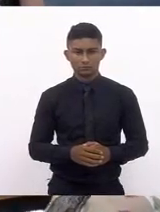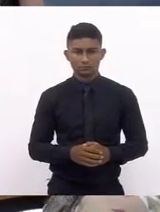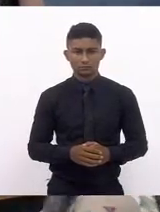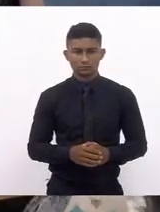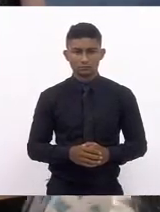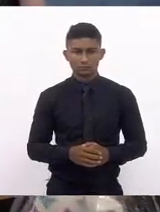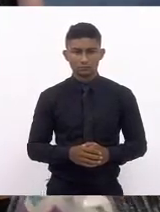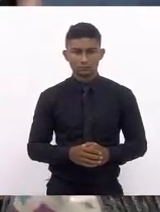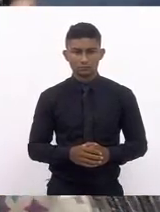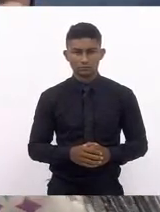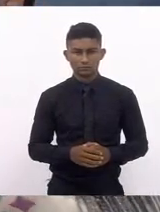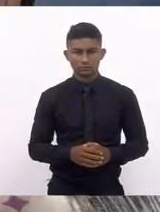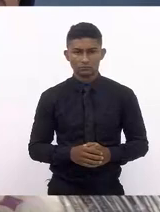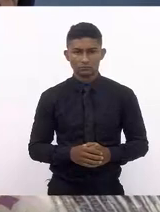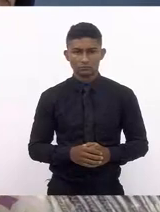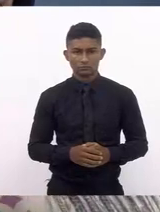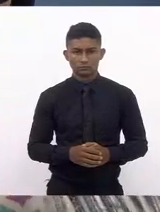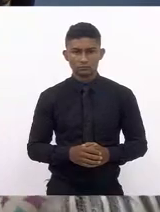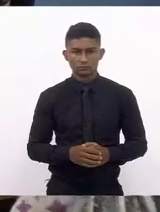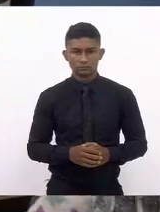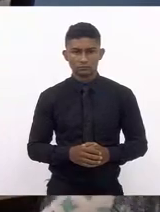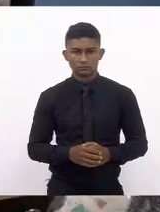E aí